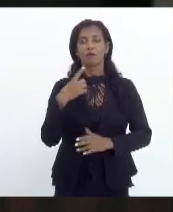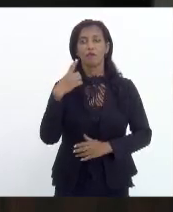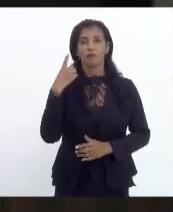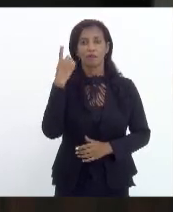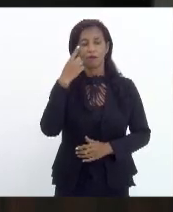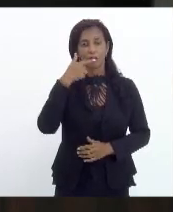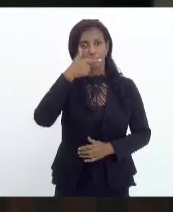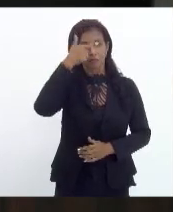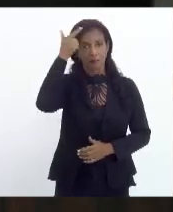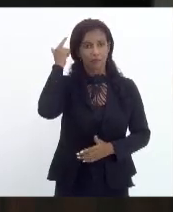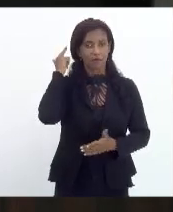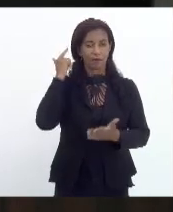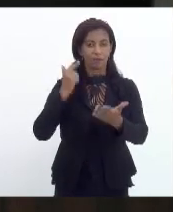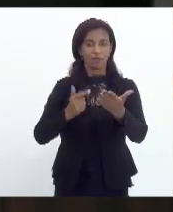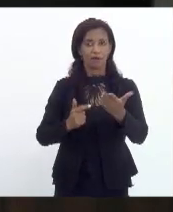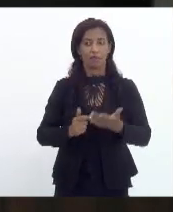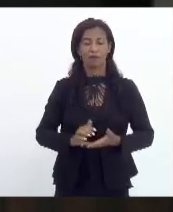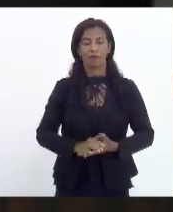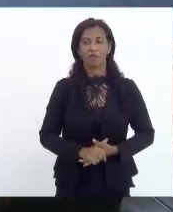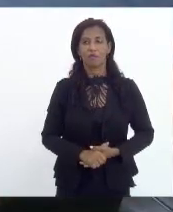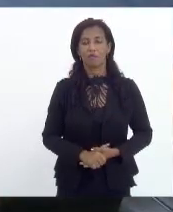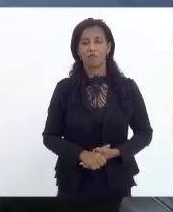Nobre Deputado Municipal e